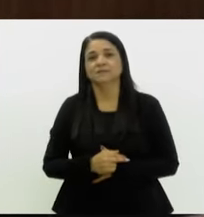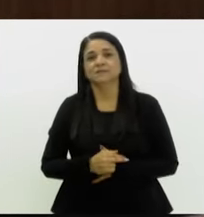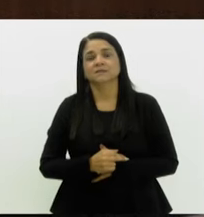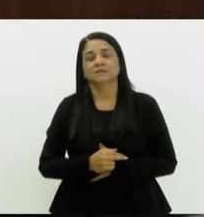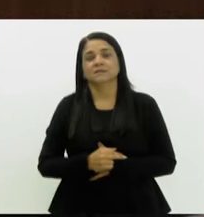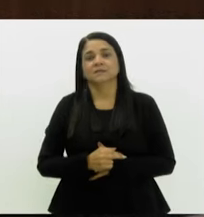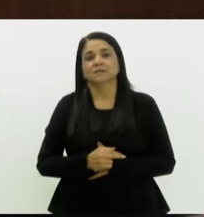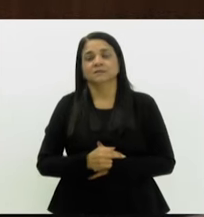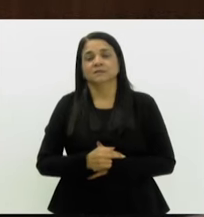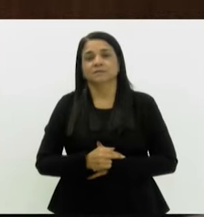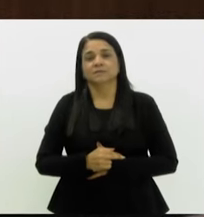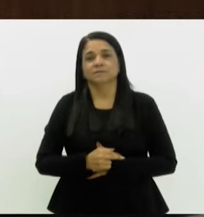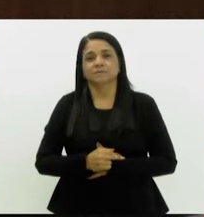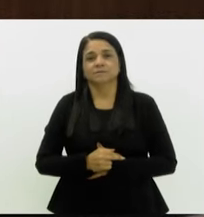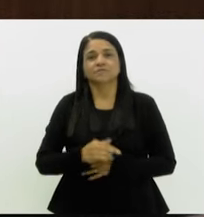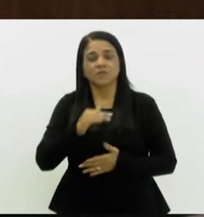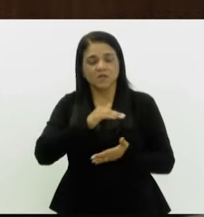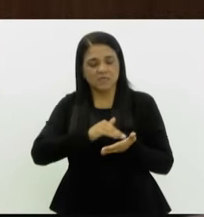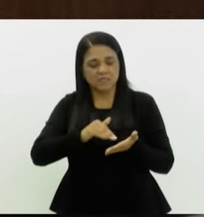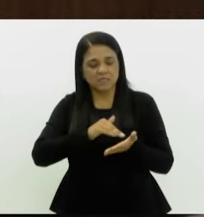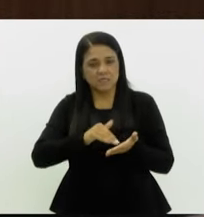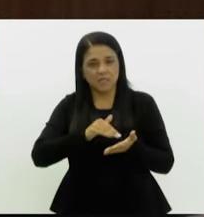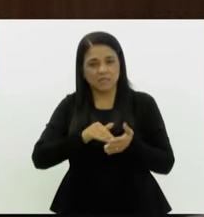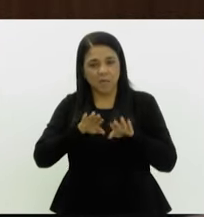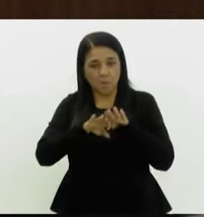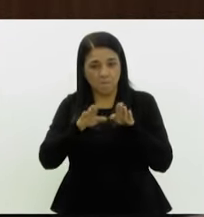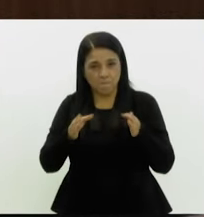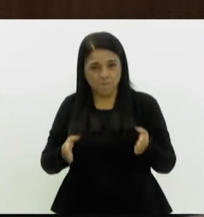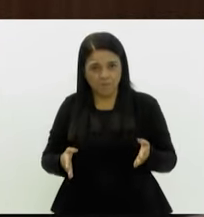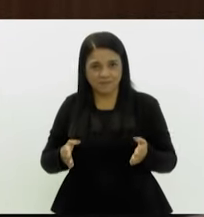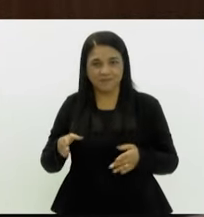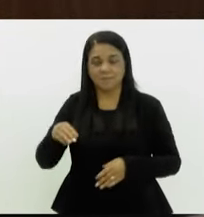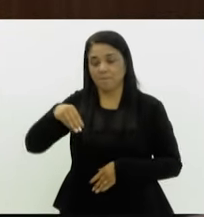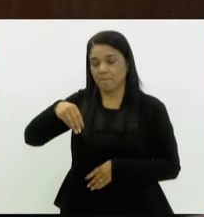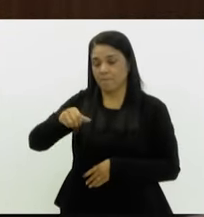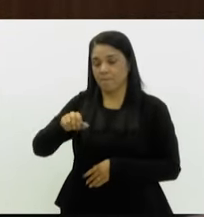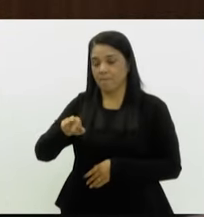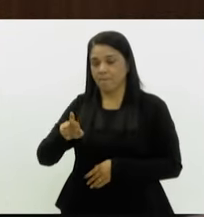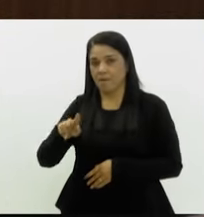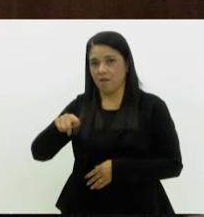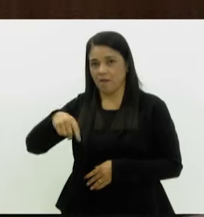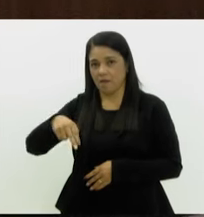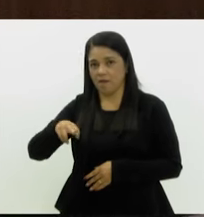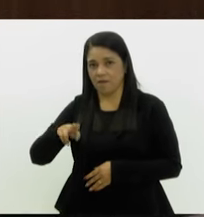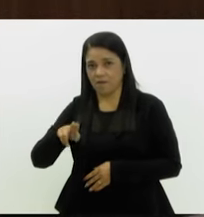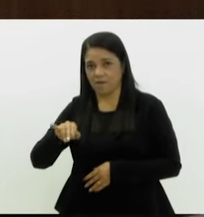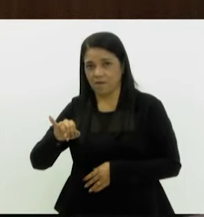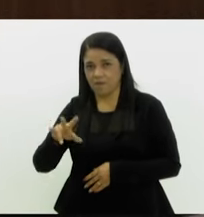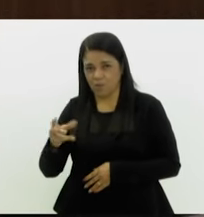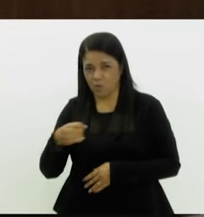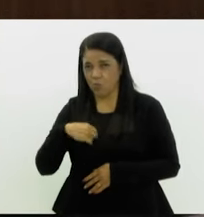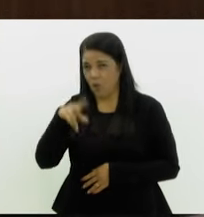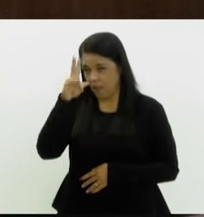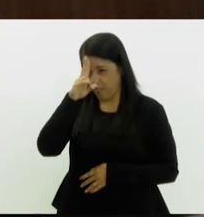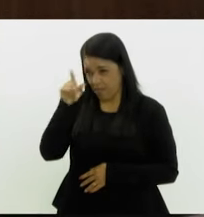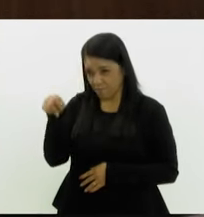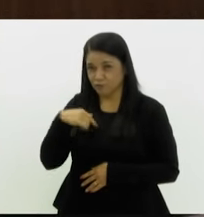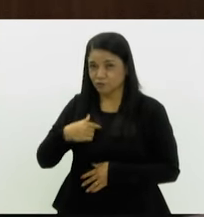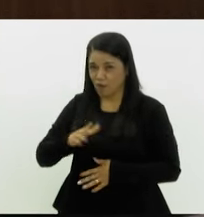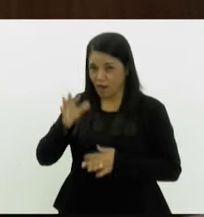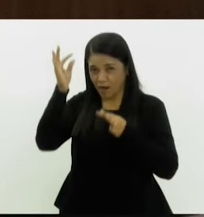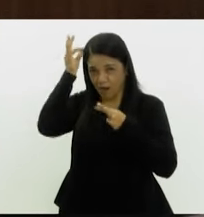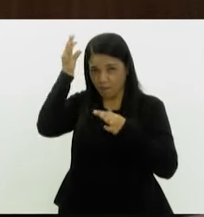o secretário da mesa, o Marquinhos, talvez lembre, porque ele já está de cabelo